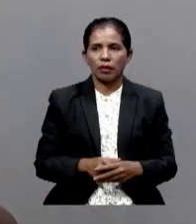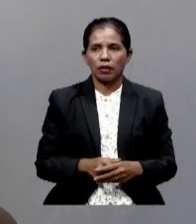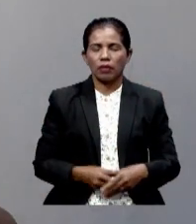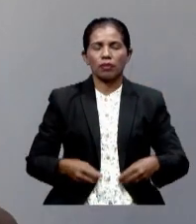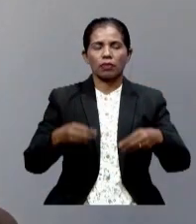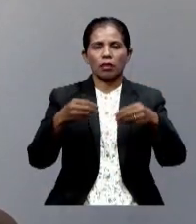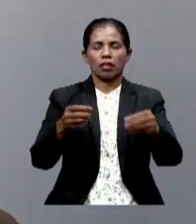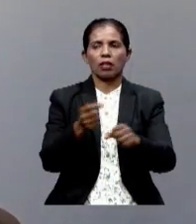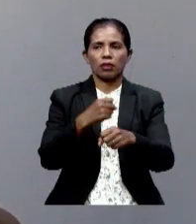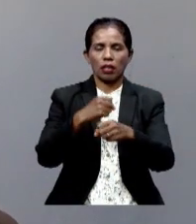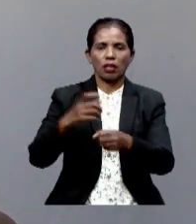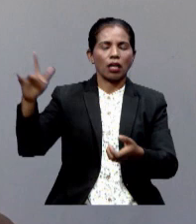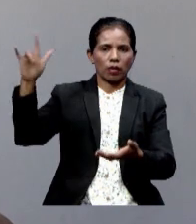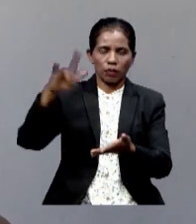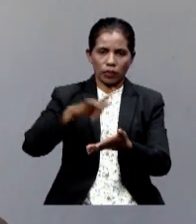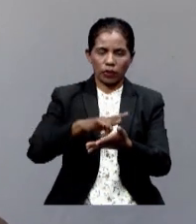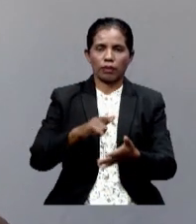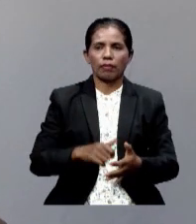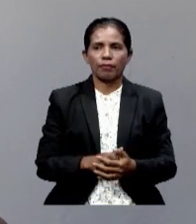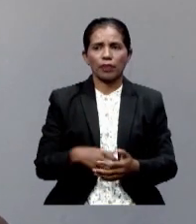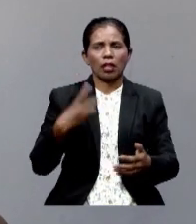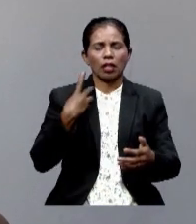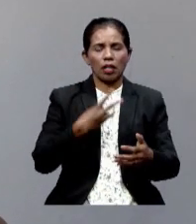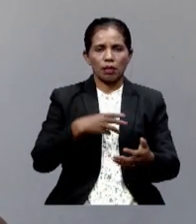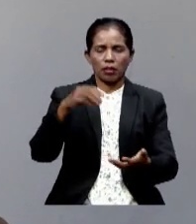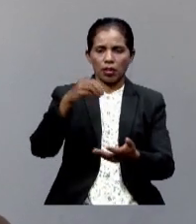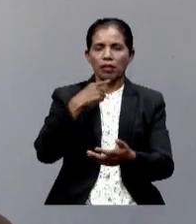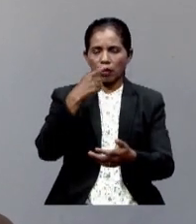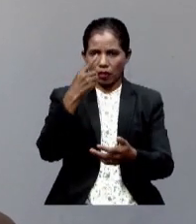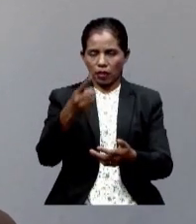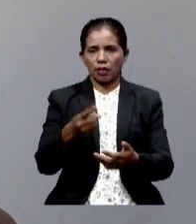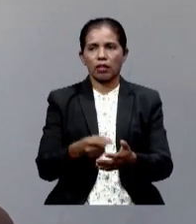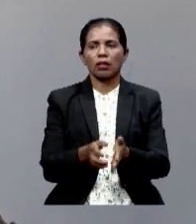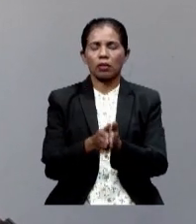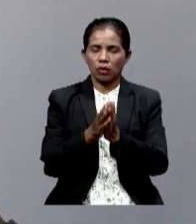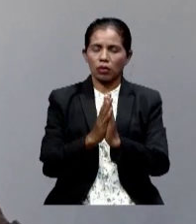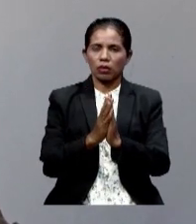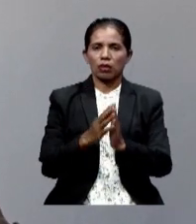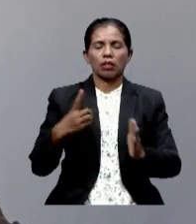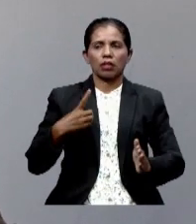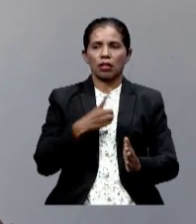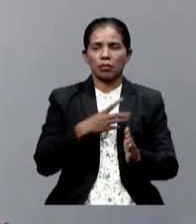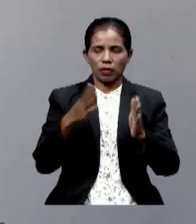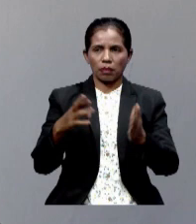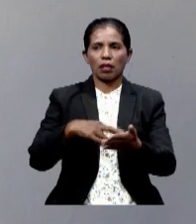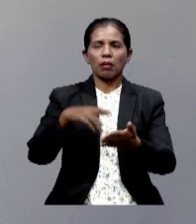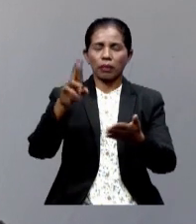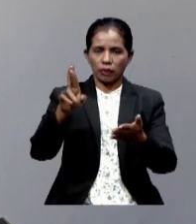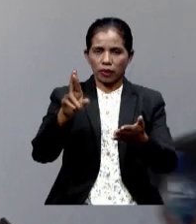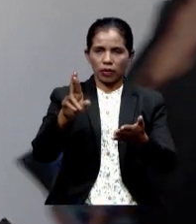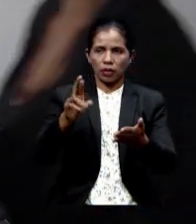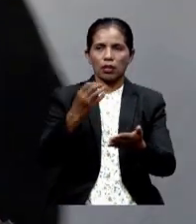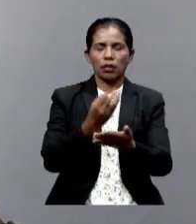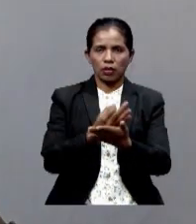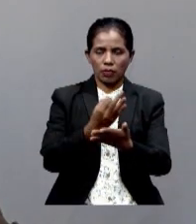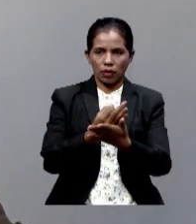despejos para atu halo aeroporto. E a mim propõe ela, e os deputados sira, para bela aprova até orçamento,